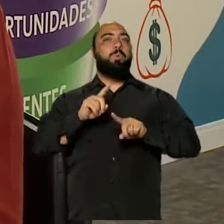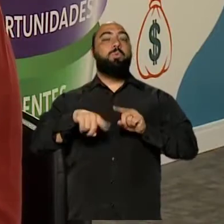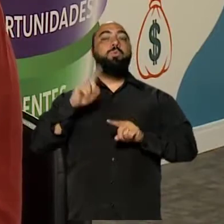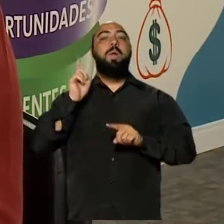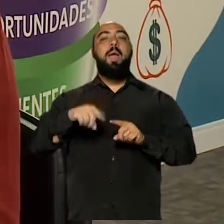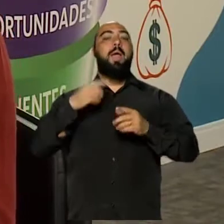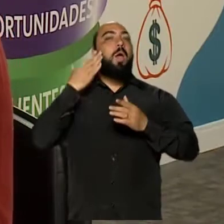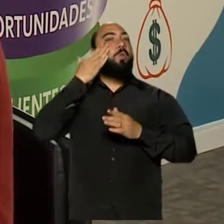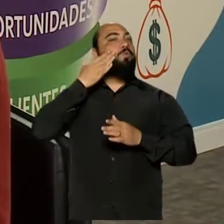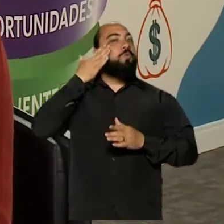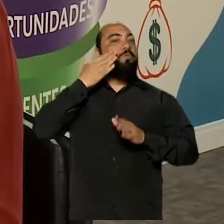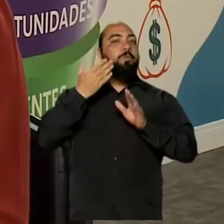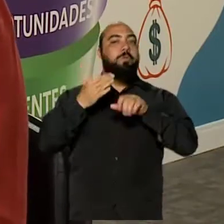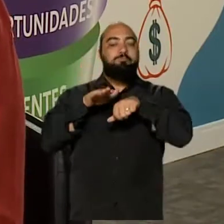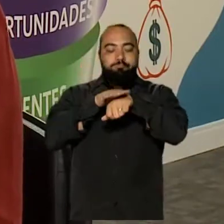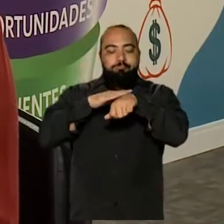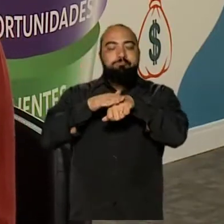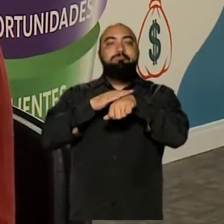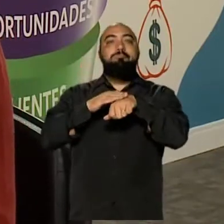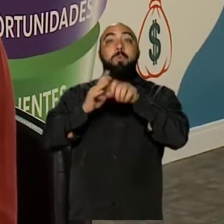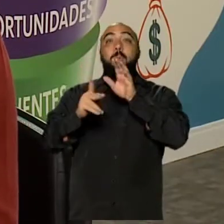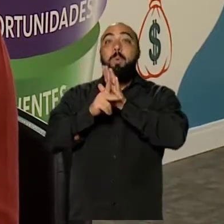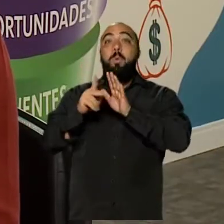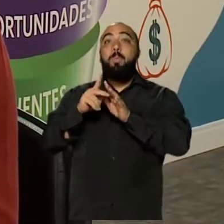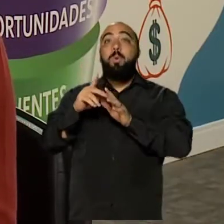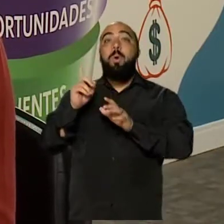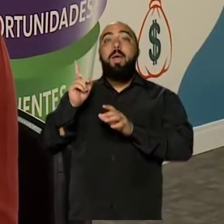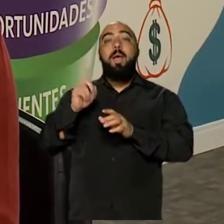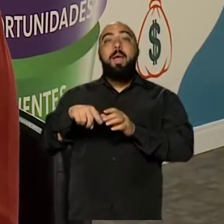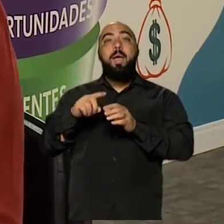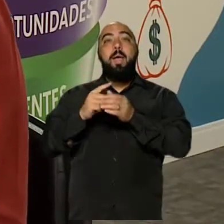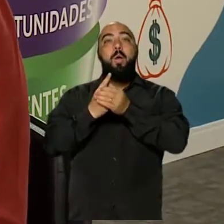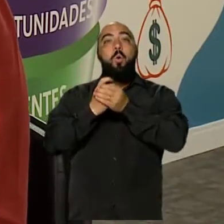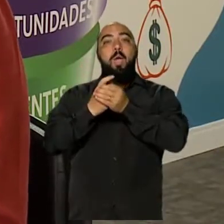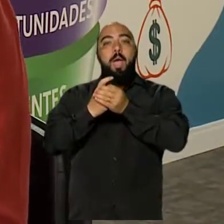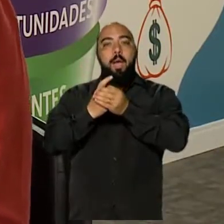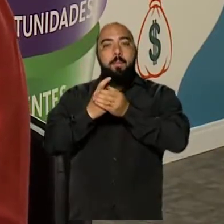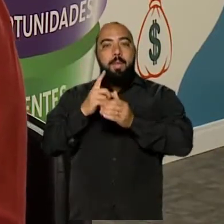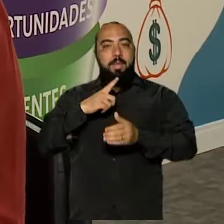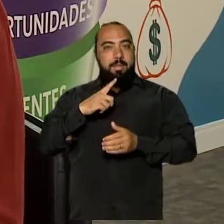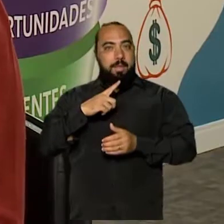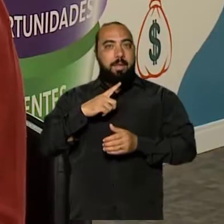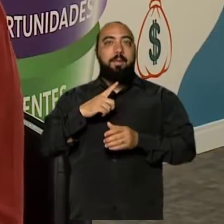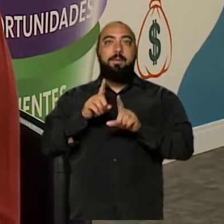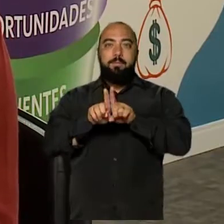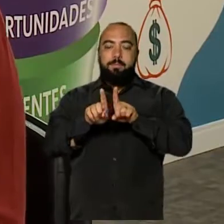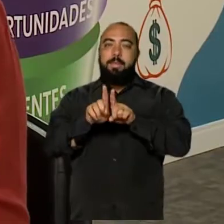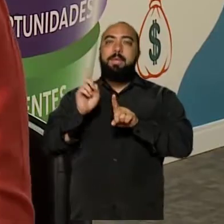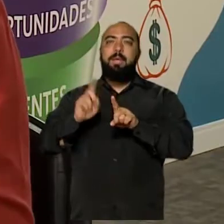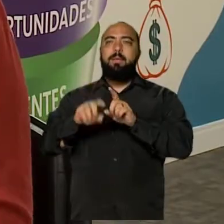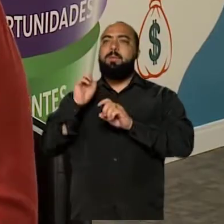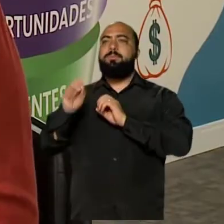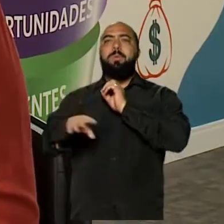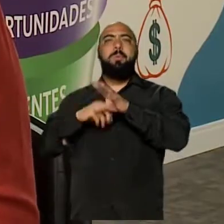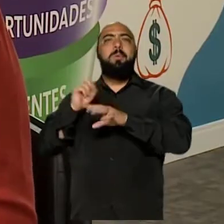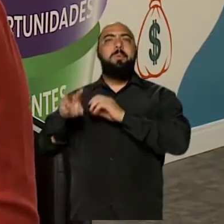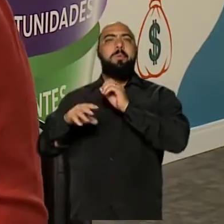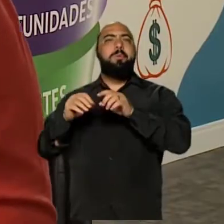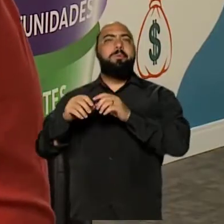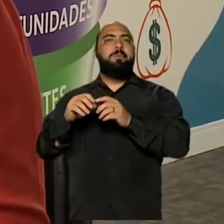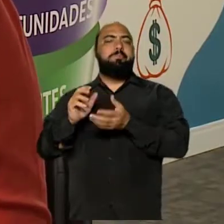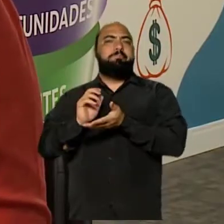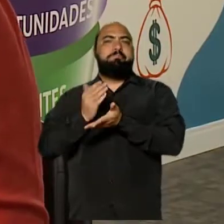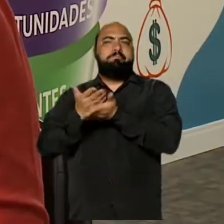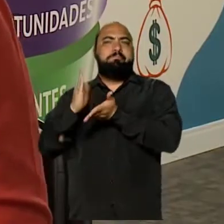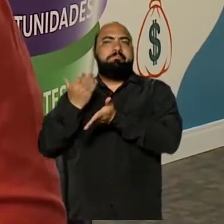esfoliante natural a partir de resíduo de goiaba. São descartadas toneladas de sementes de goiaba no processo produtivo, né?